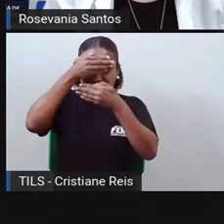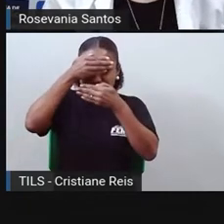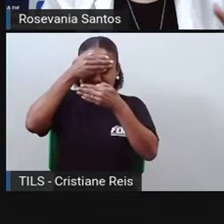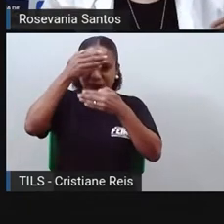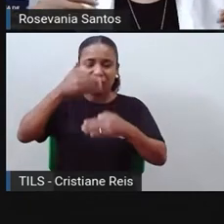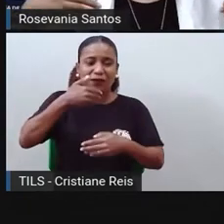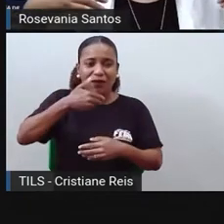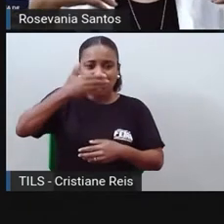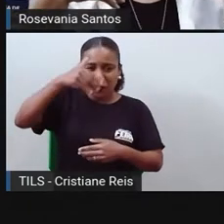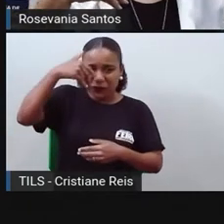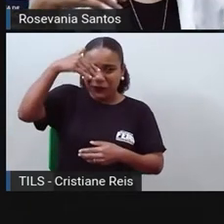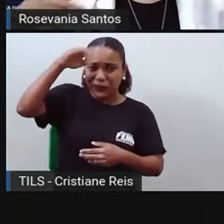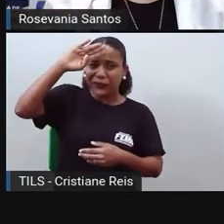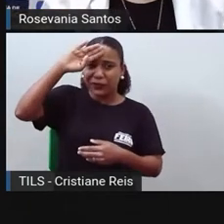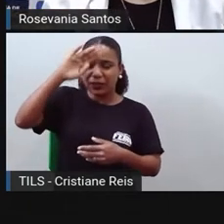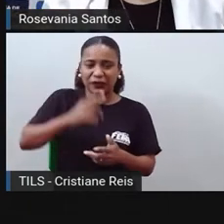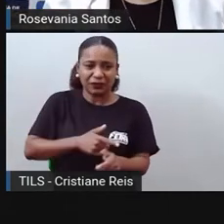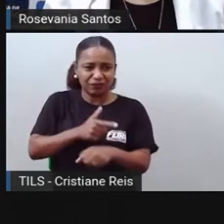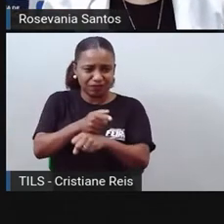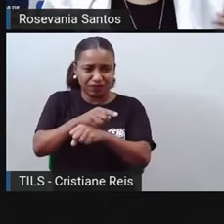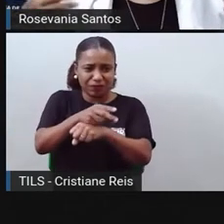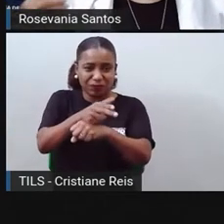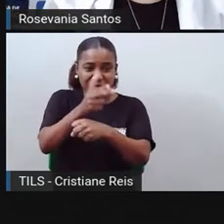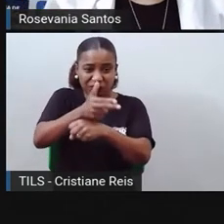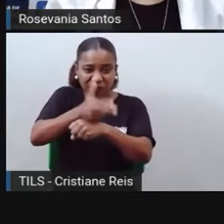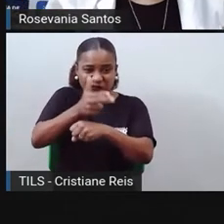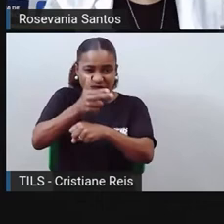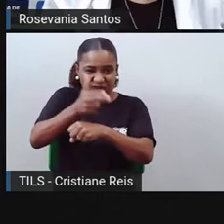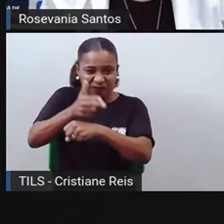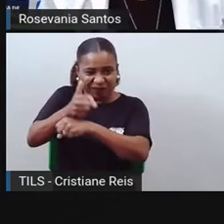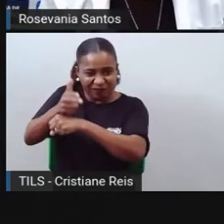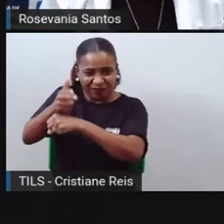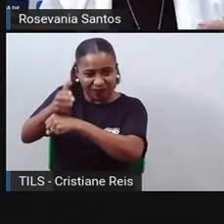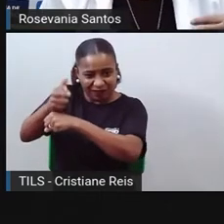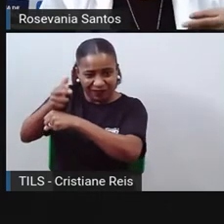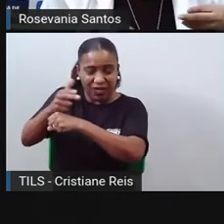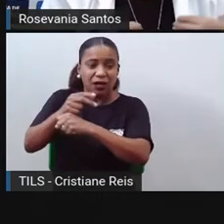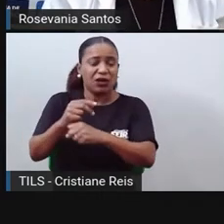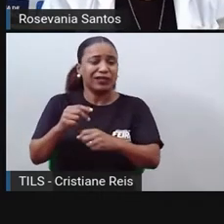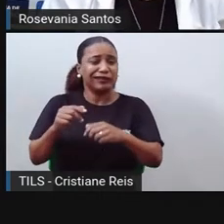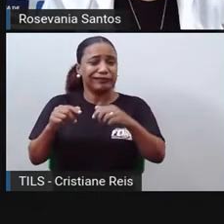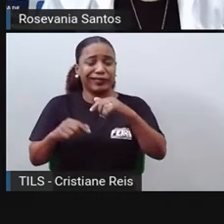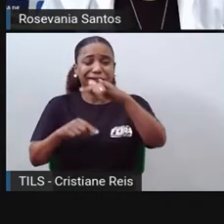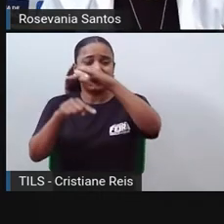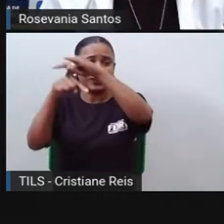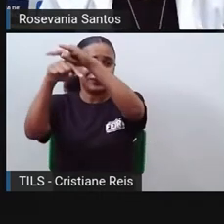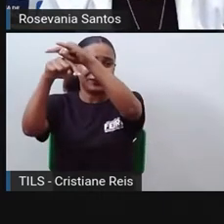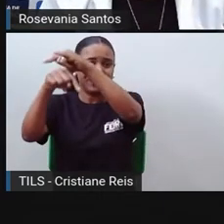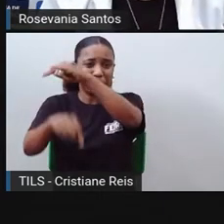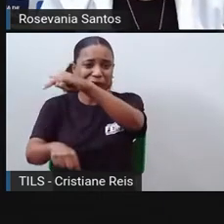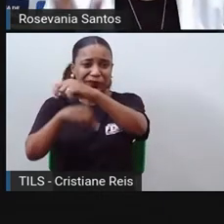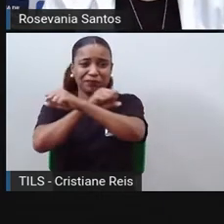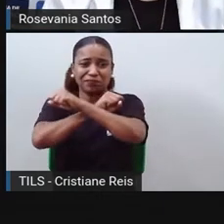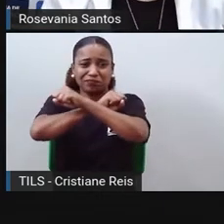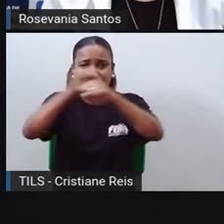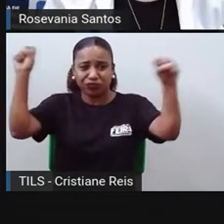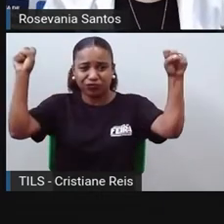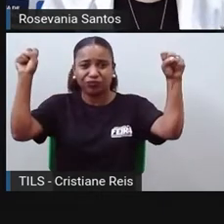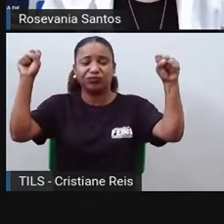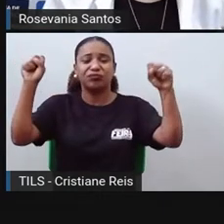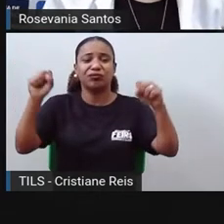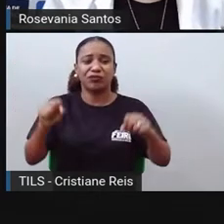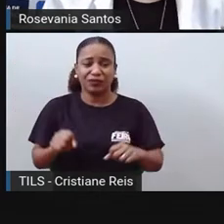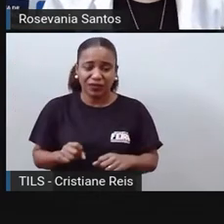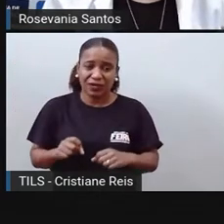guerras que acabam com cidades históricas belíssimas, né, com arquitetura fantástica, que é aquele, assim, olha esse prédio aí